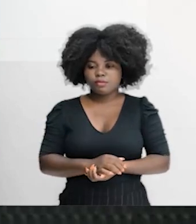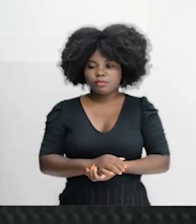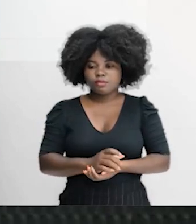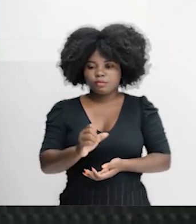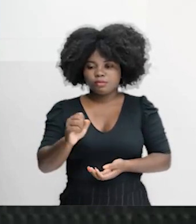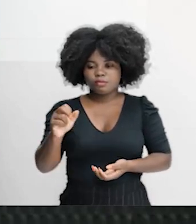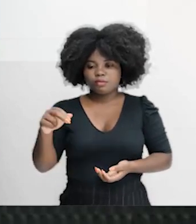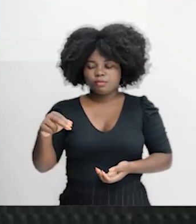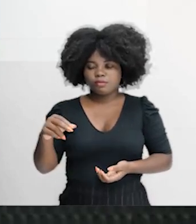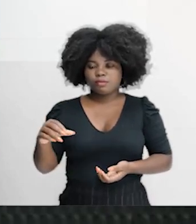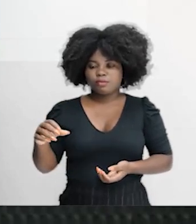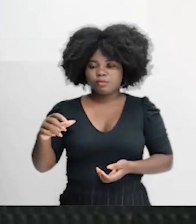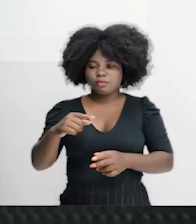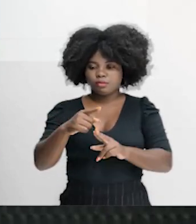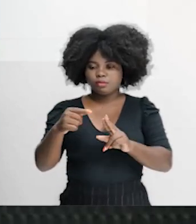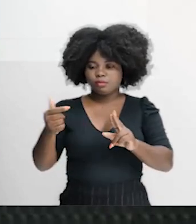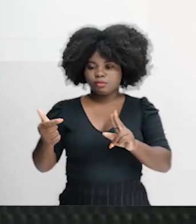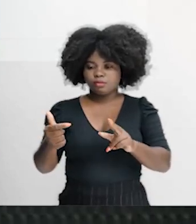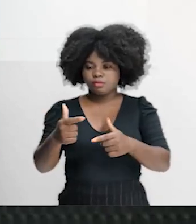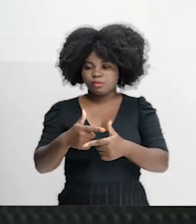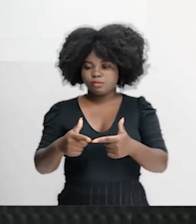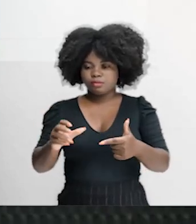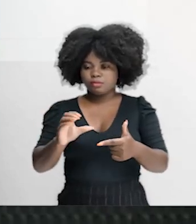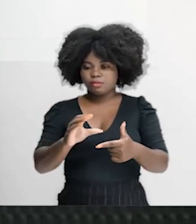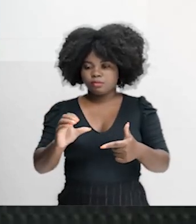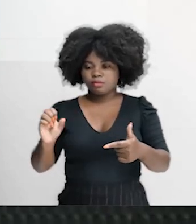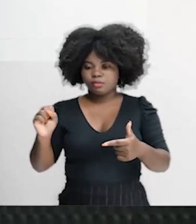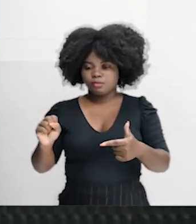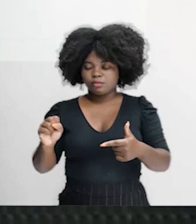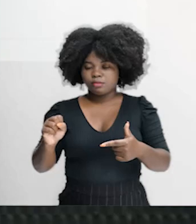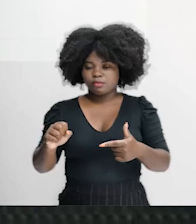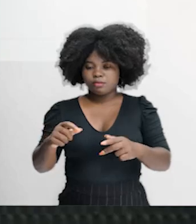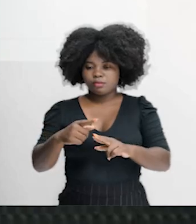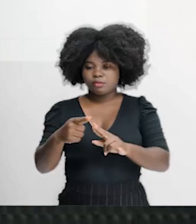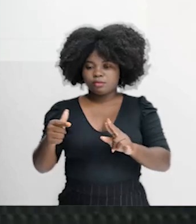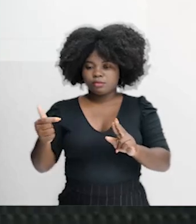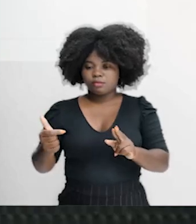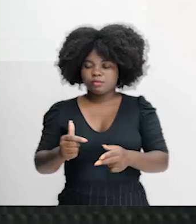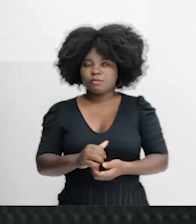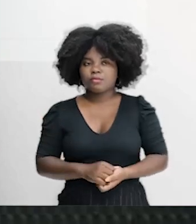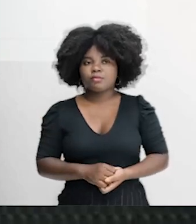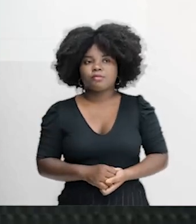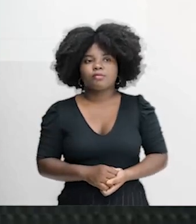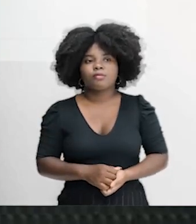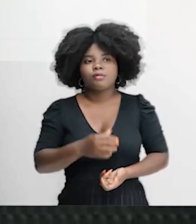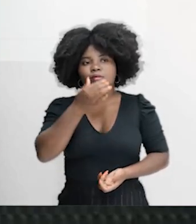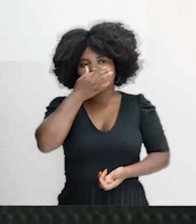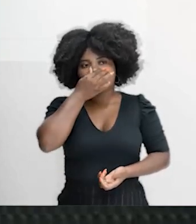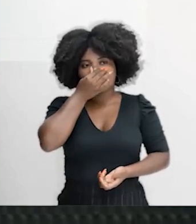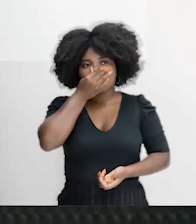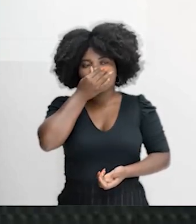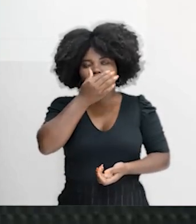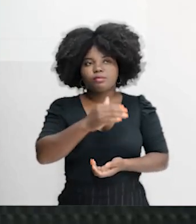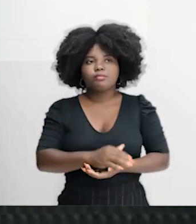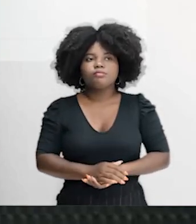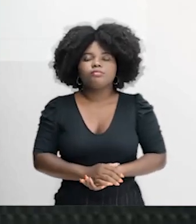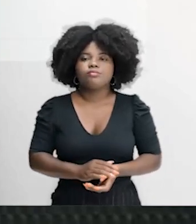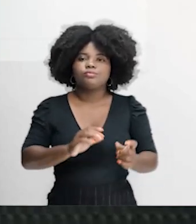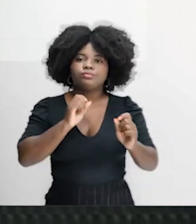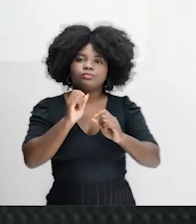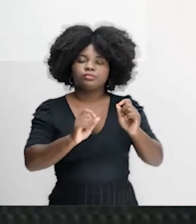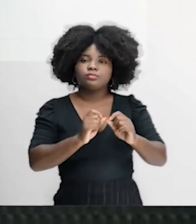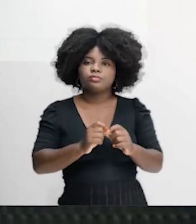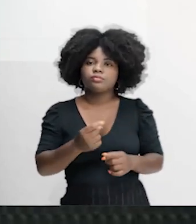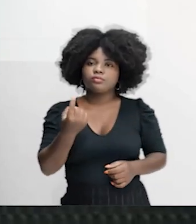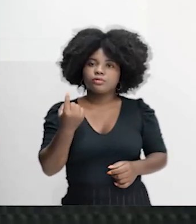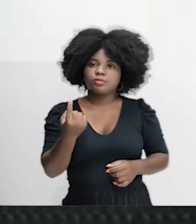sobre 2 sobre o cosseno de π sobre 2. O cosseno de π sobre